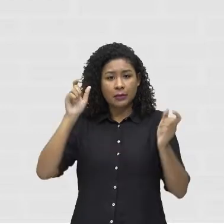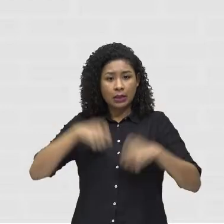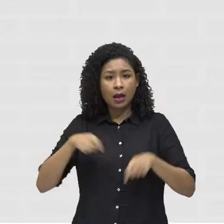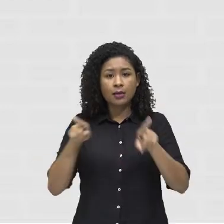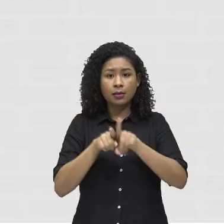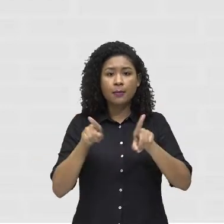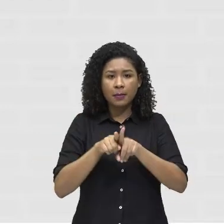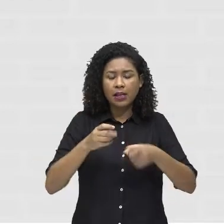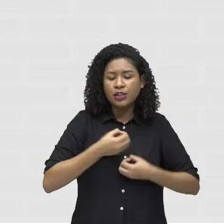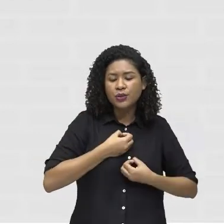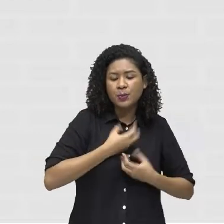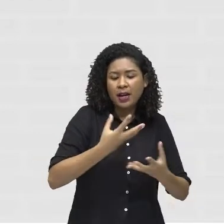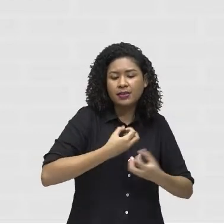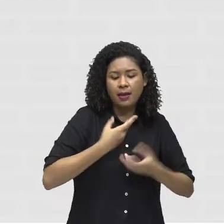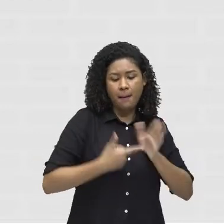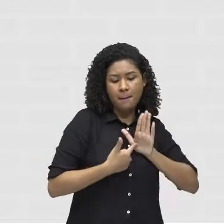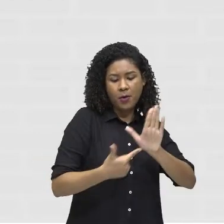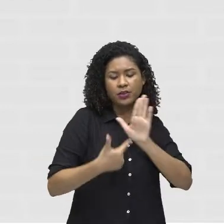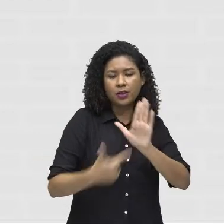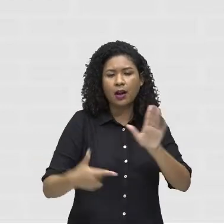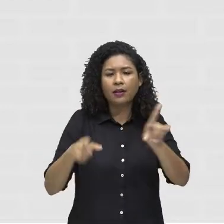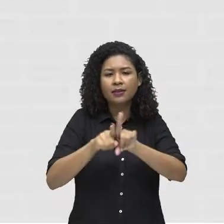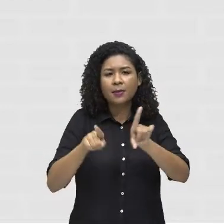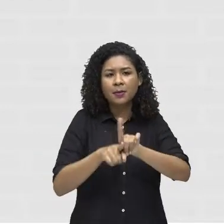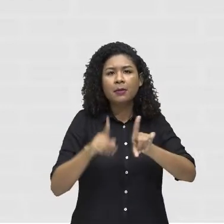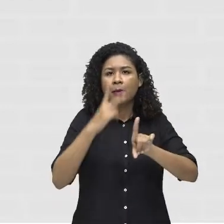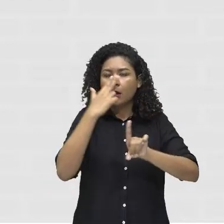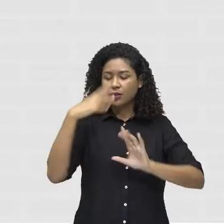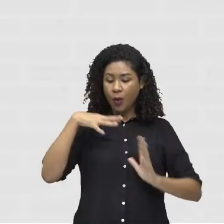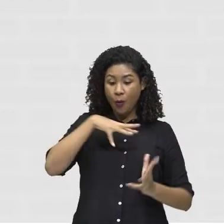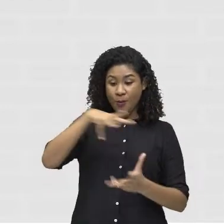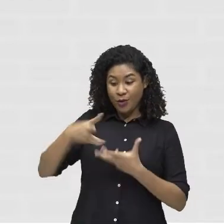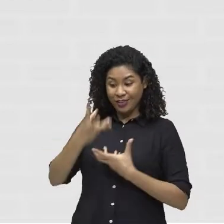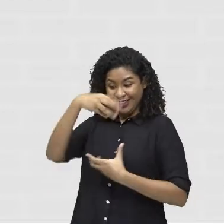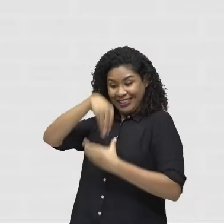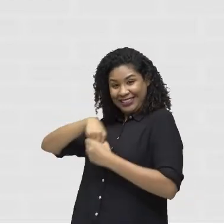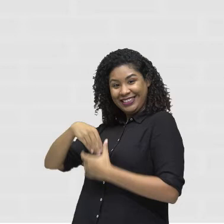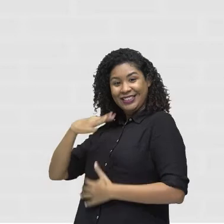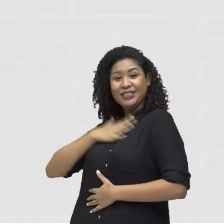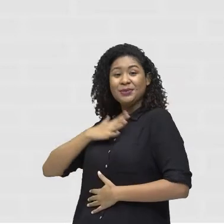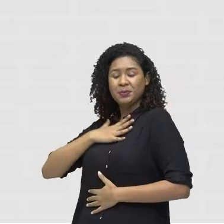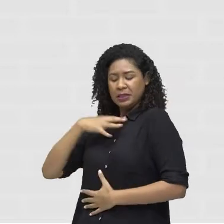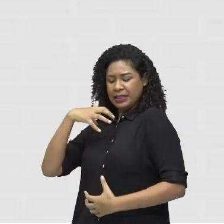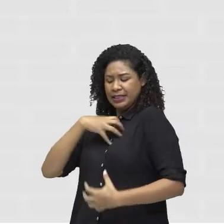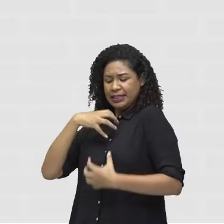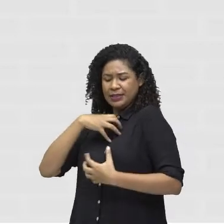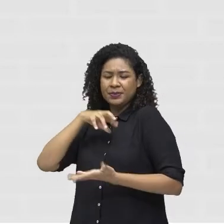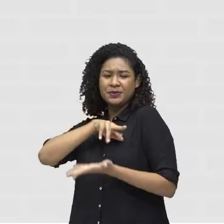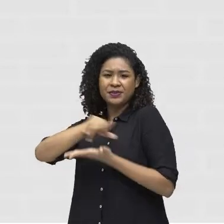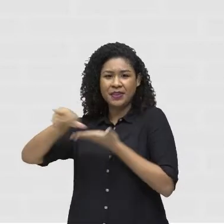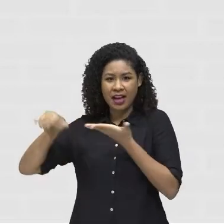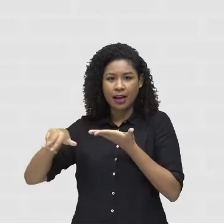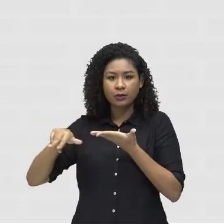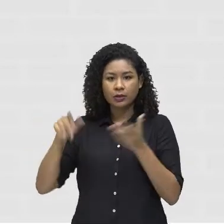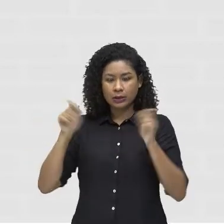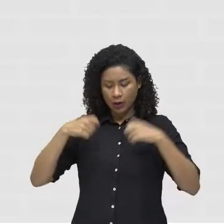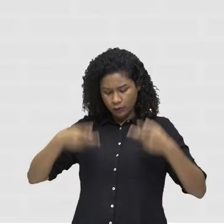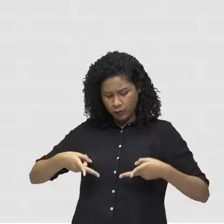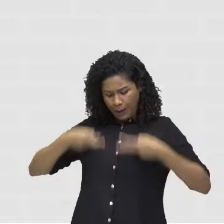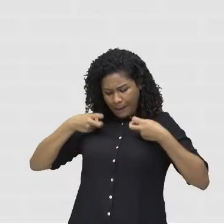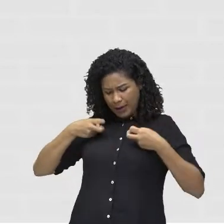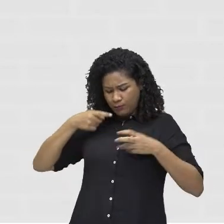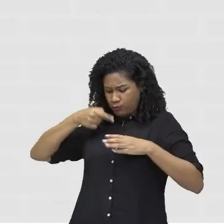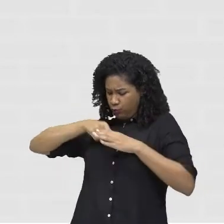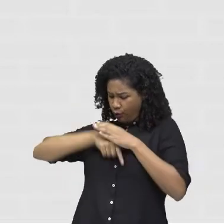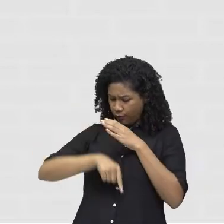sua vida e cultivar o mundo interior. A partir desse mergulho de autoconhecimento e autocuidado,